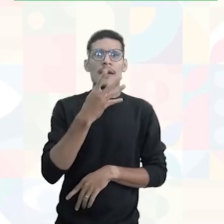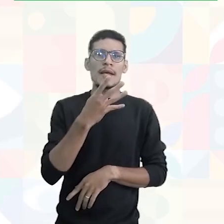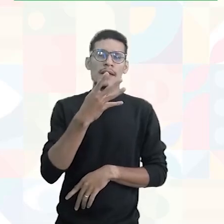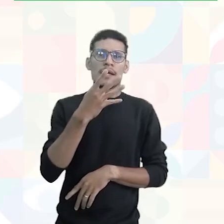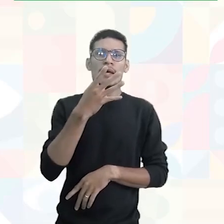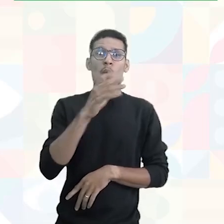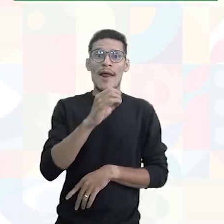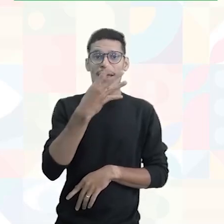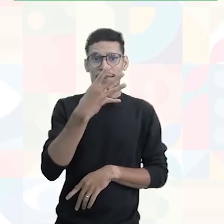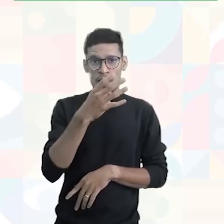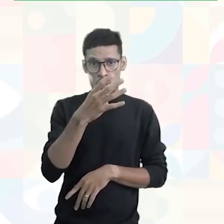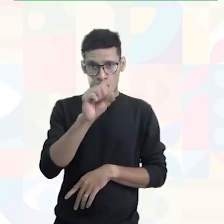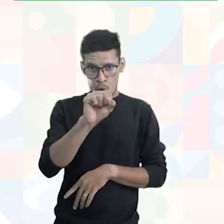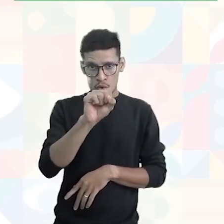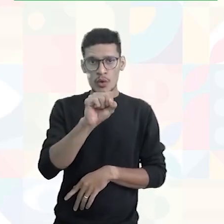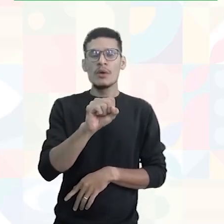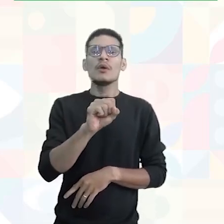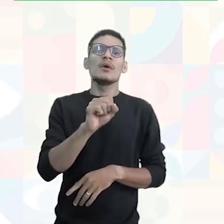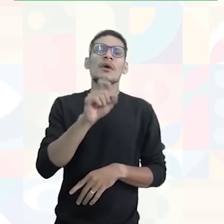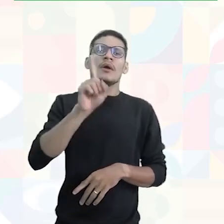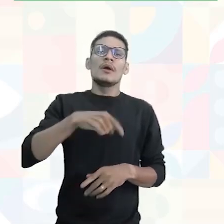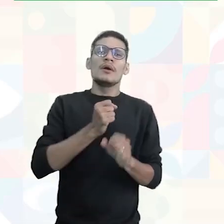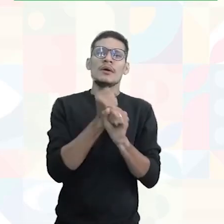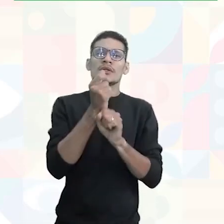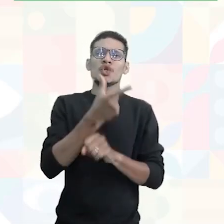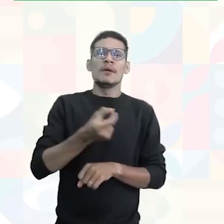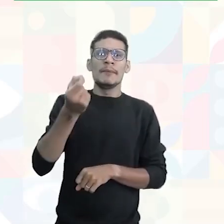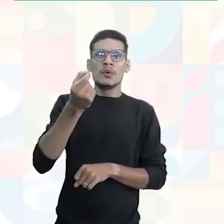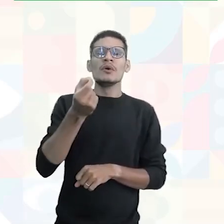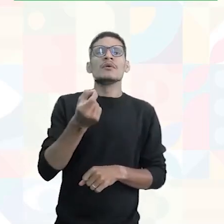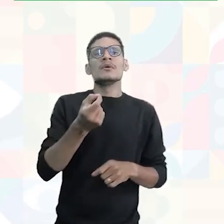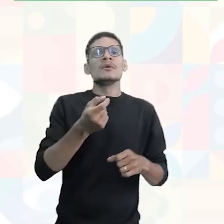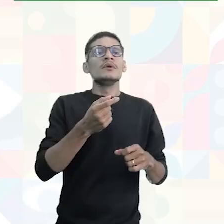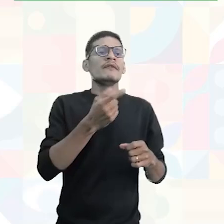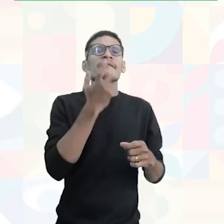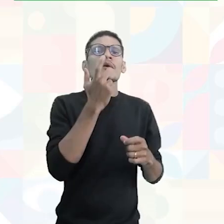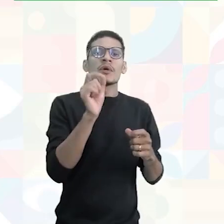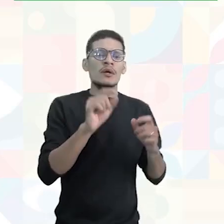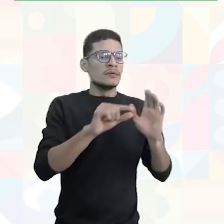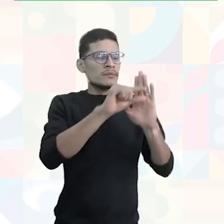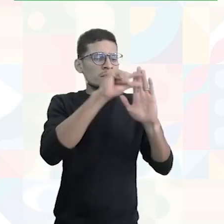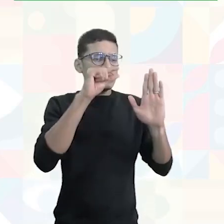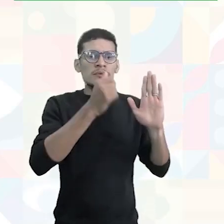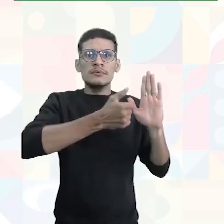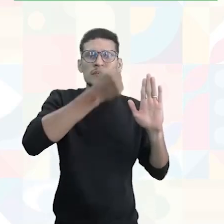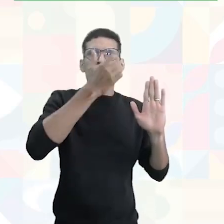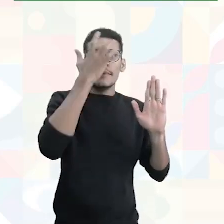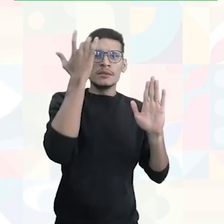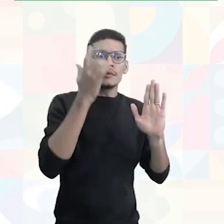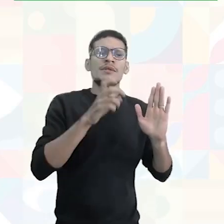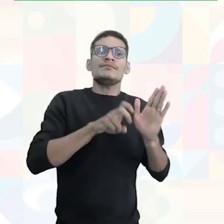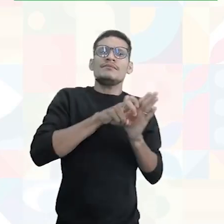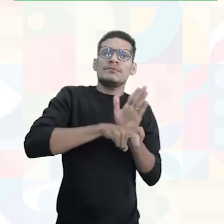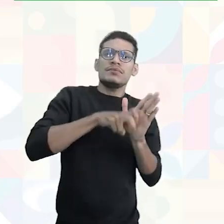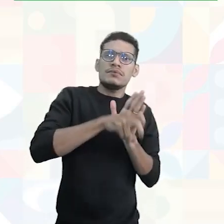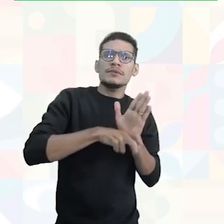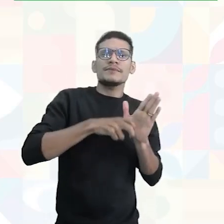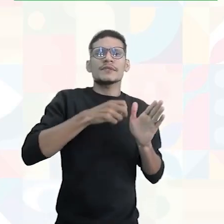10.048 do ano 2000, que ela diz no seu artigo 1º que as pessoas portadoras de deficiência física,